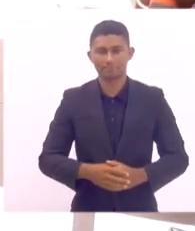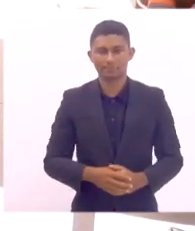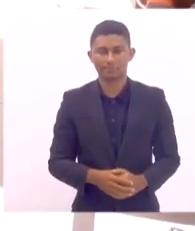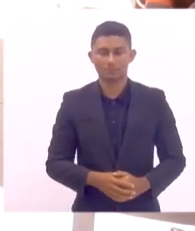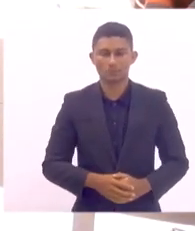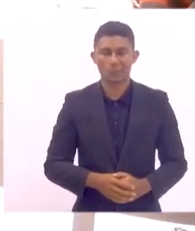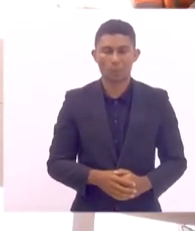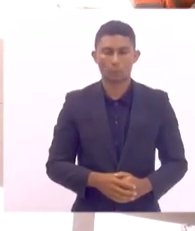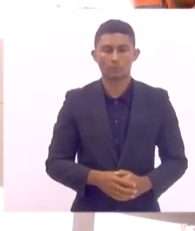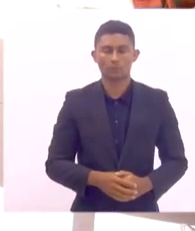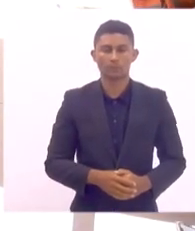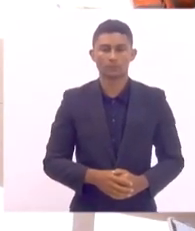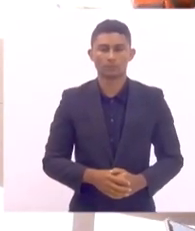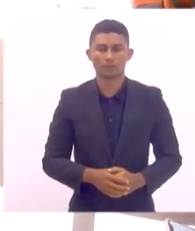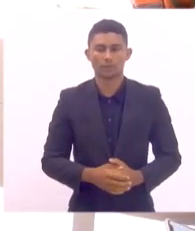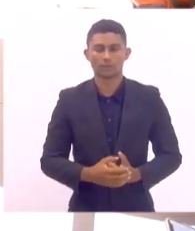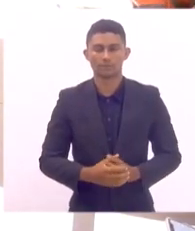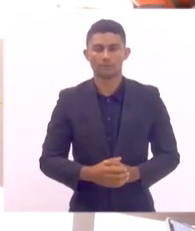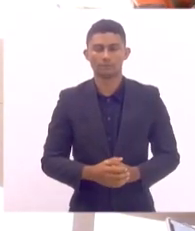Por favor.